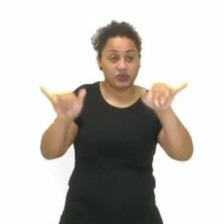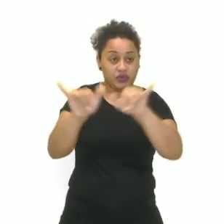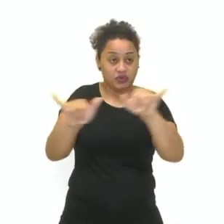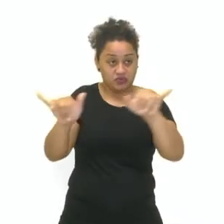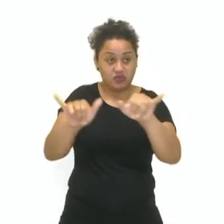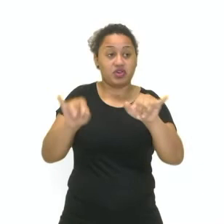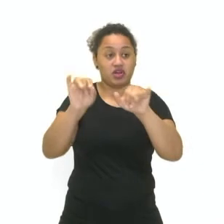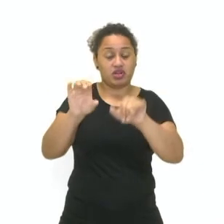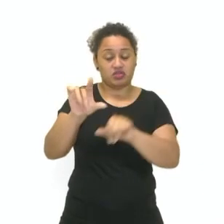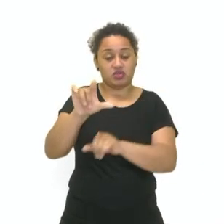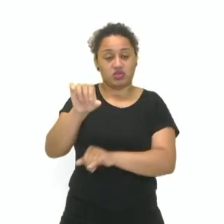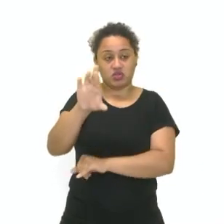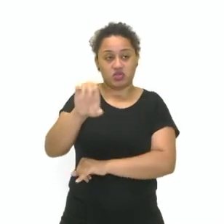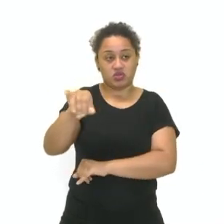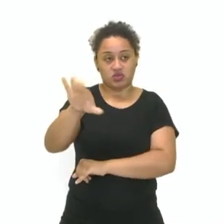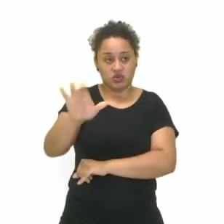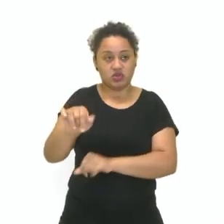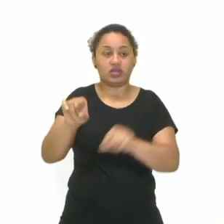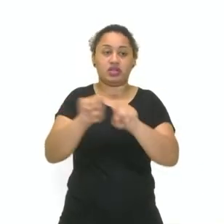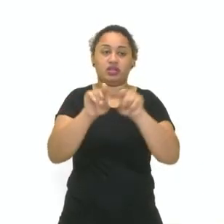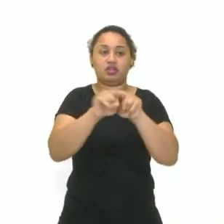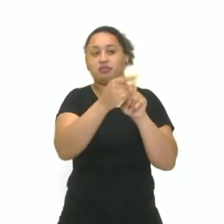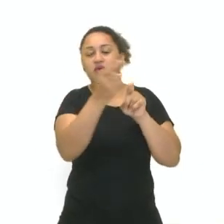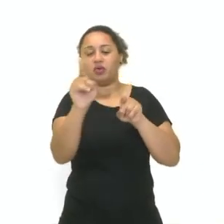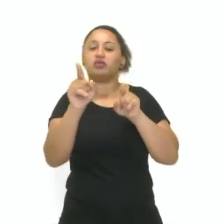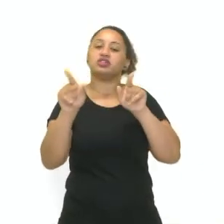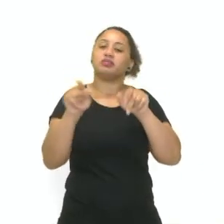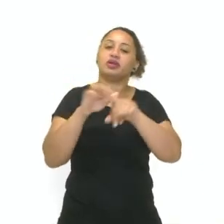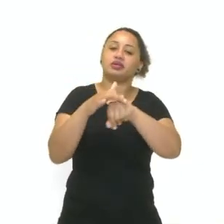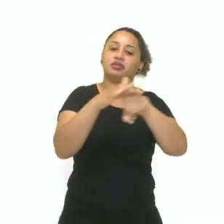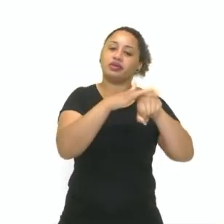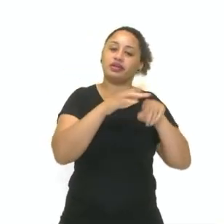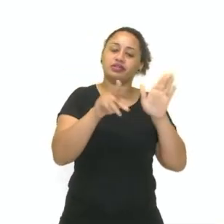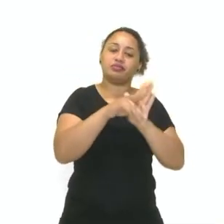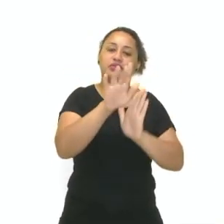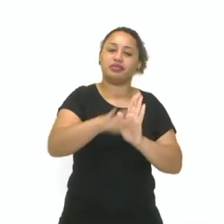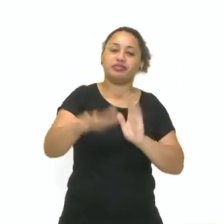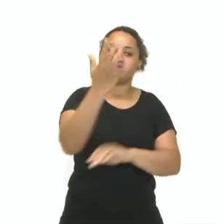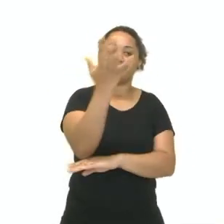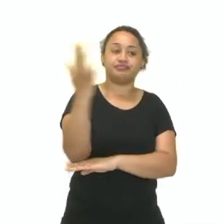medicamentos eficazes para as enfermidades típicas da mata, estão em